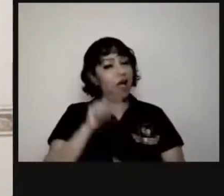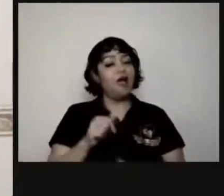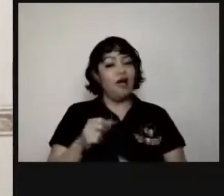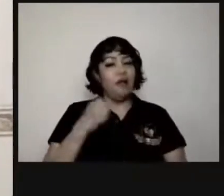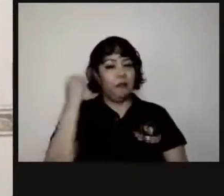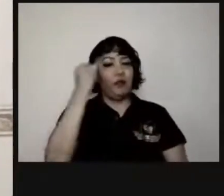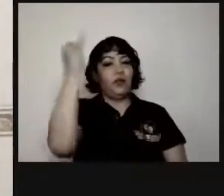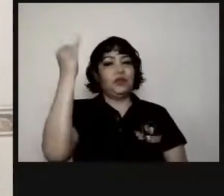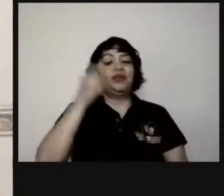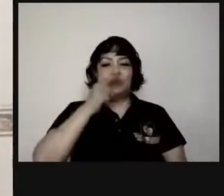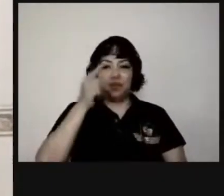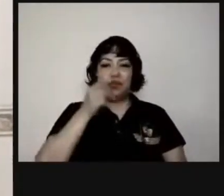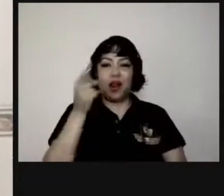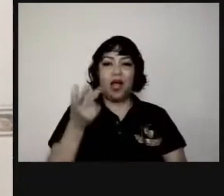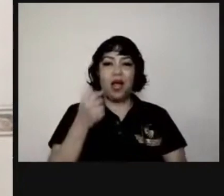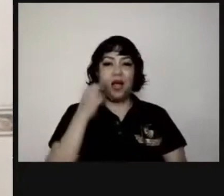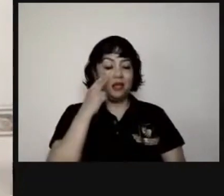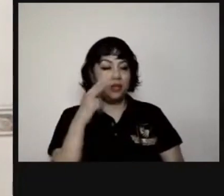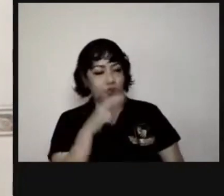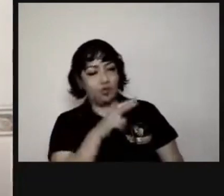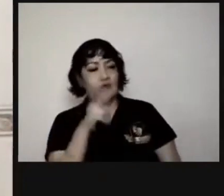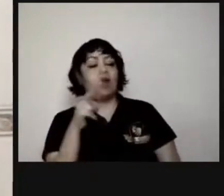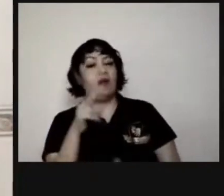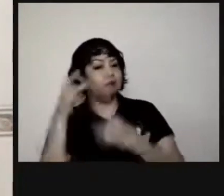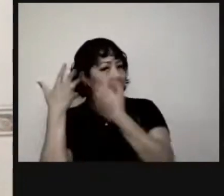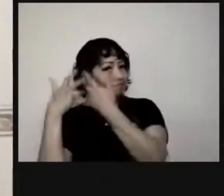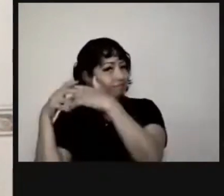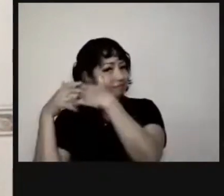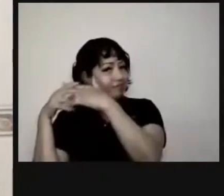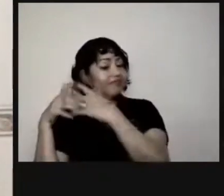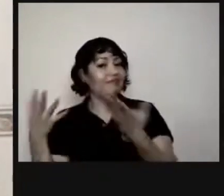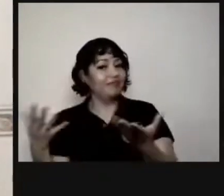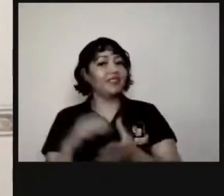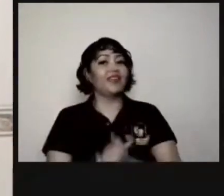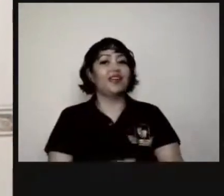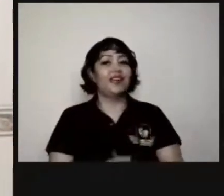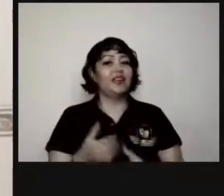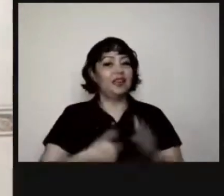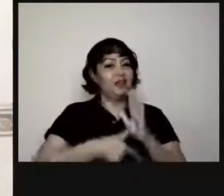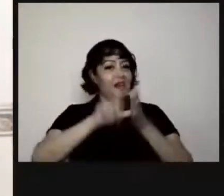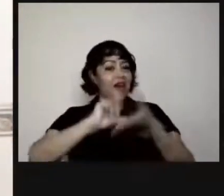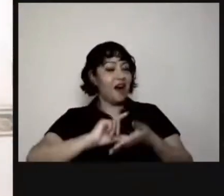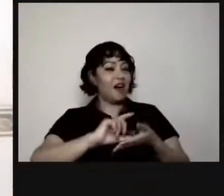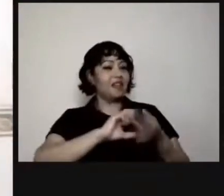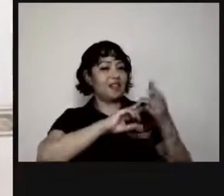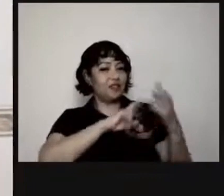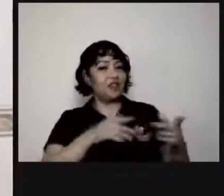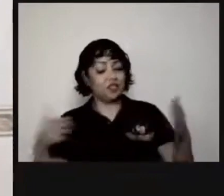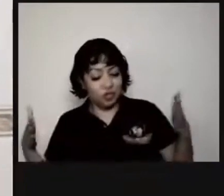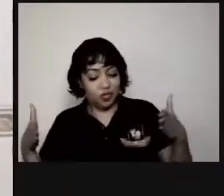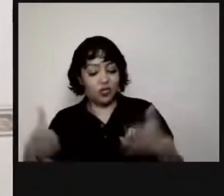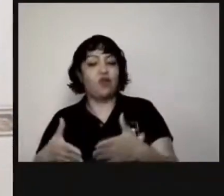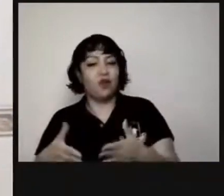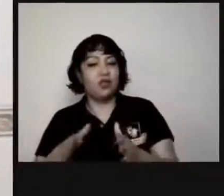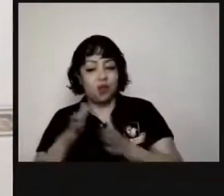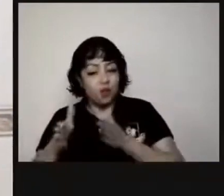então, esse olhar, né, de antigamente, mas que agora a gente pode ter outras opiniões em